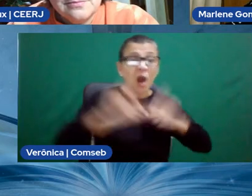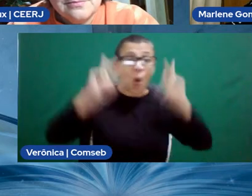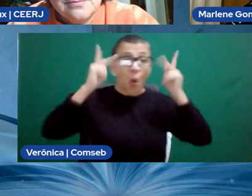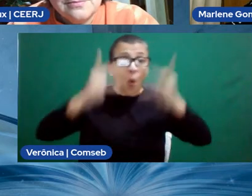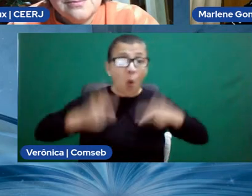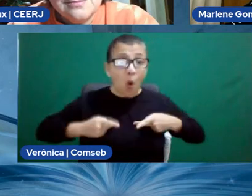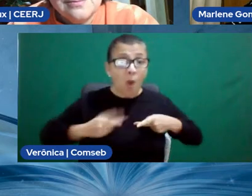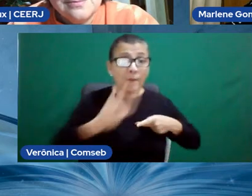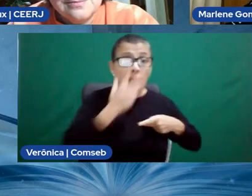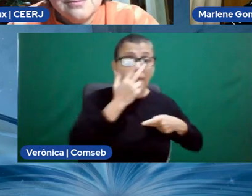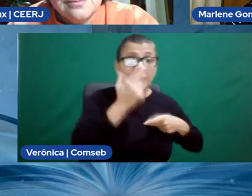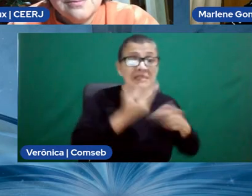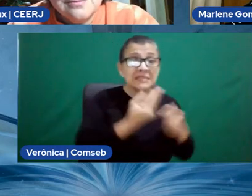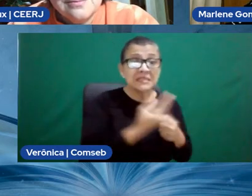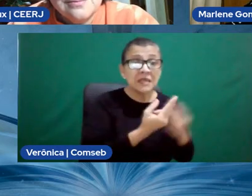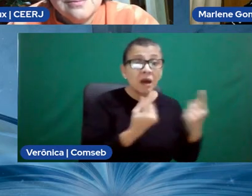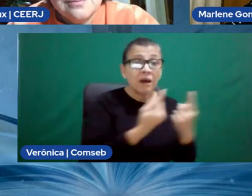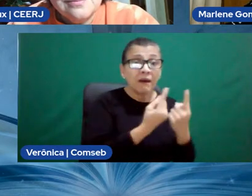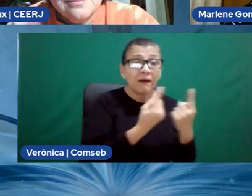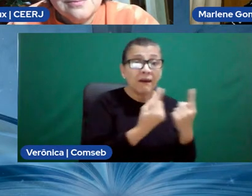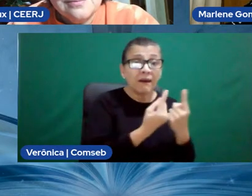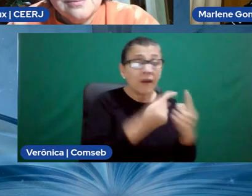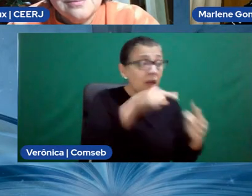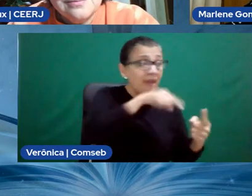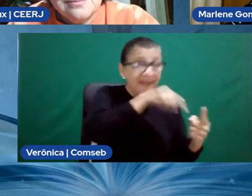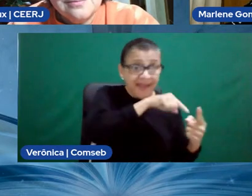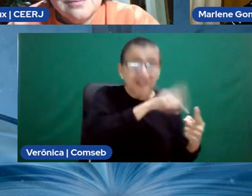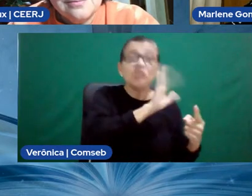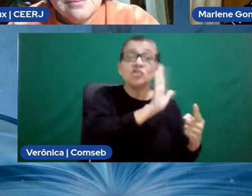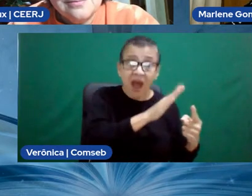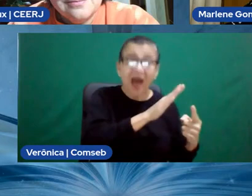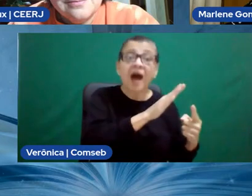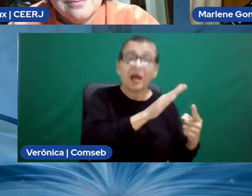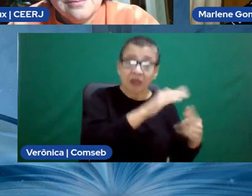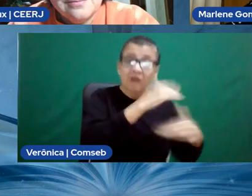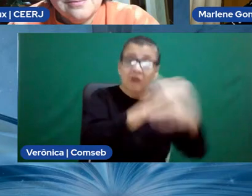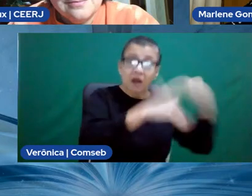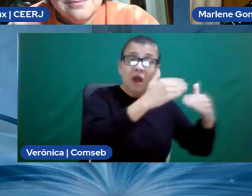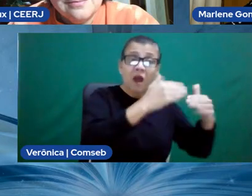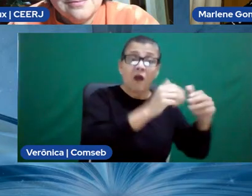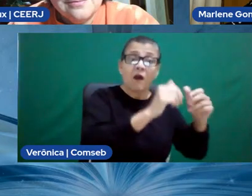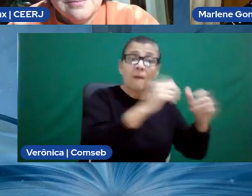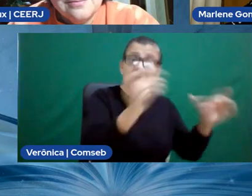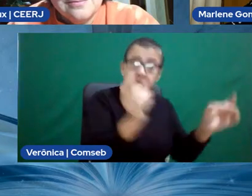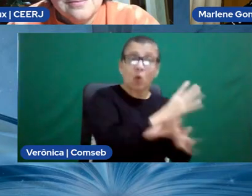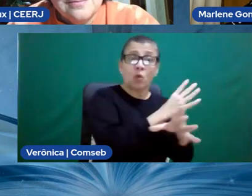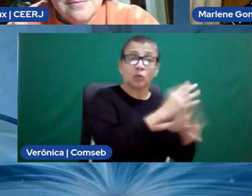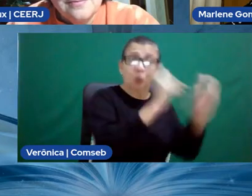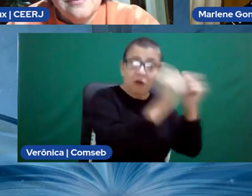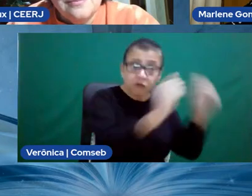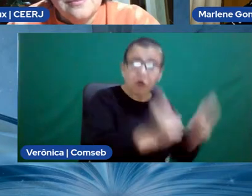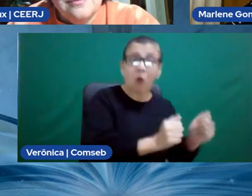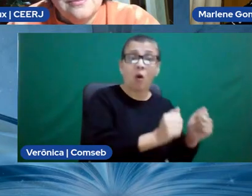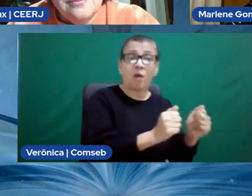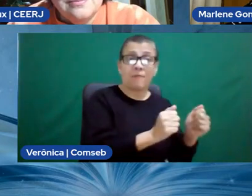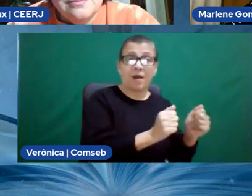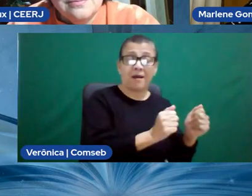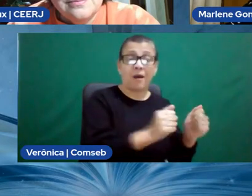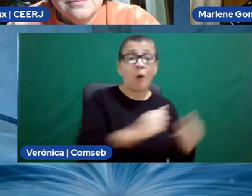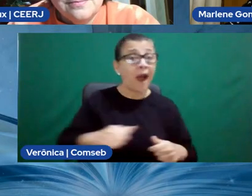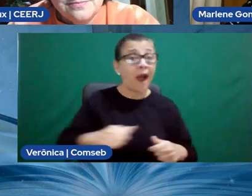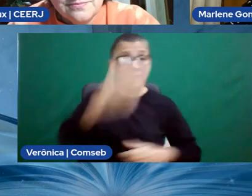mais antes do que isso, e o chimpanzé já estava evoluído, já estava formado nessa sua forma atual. E o homem